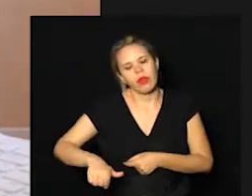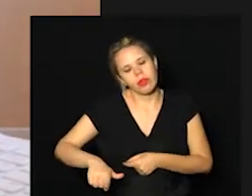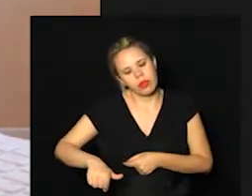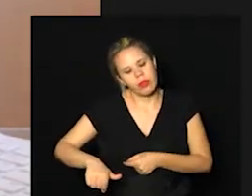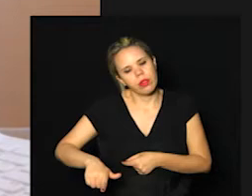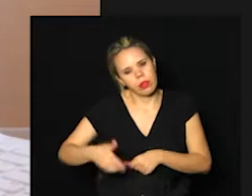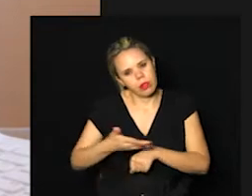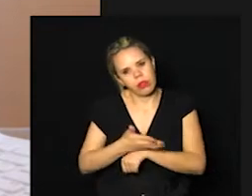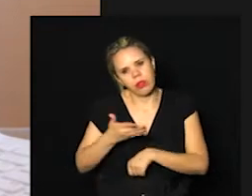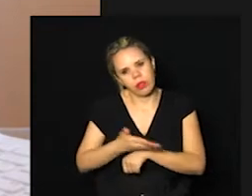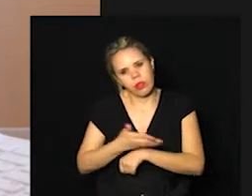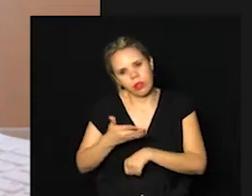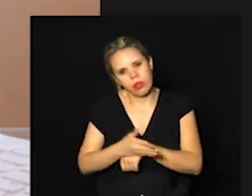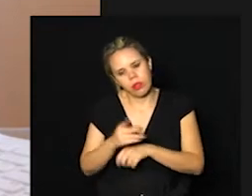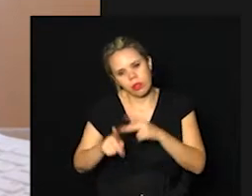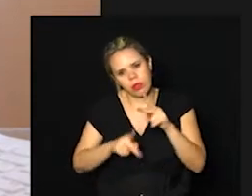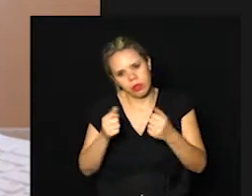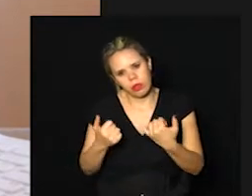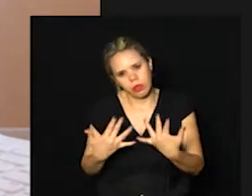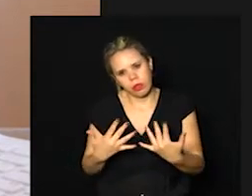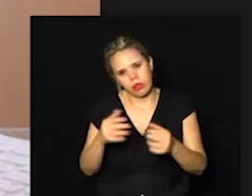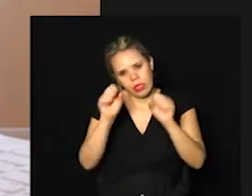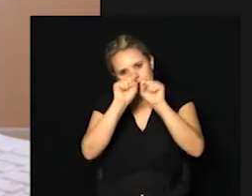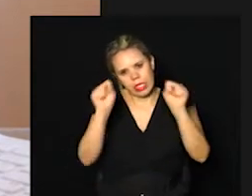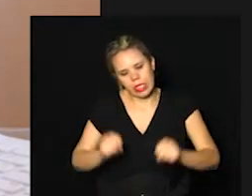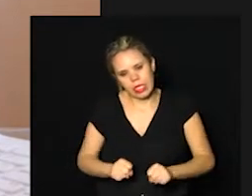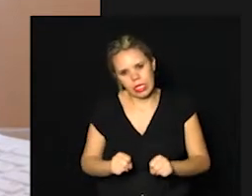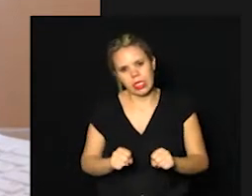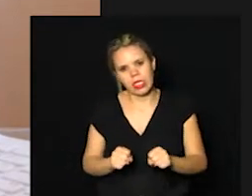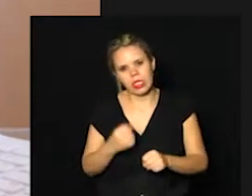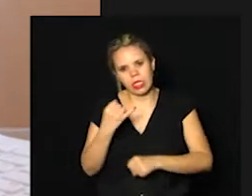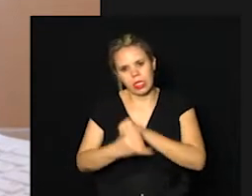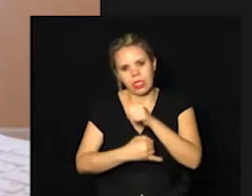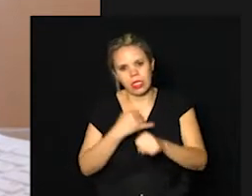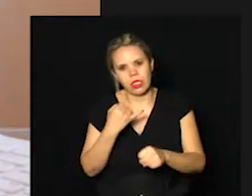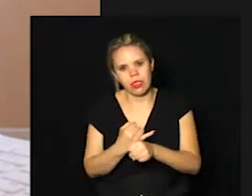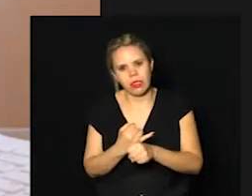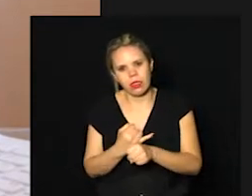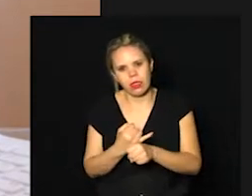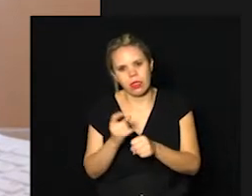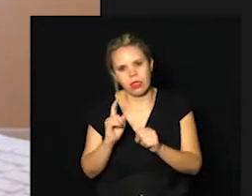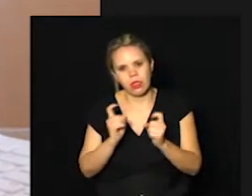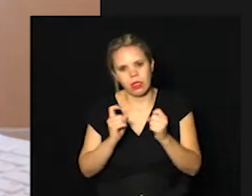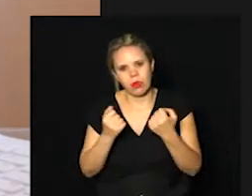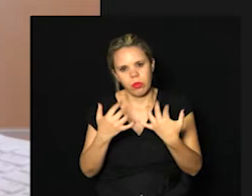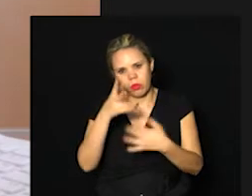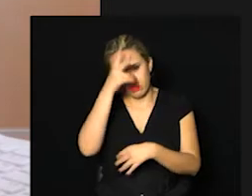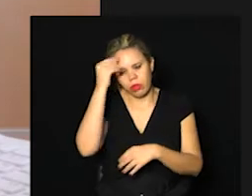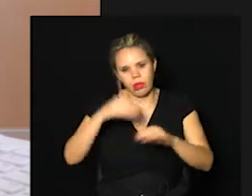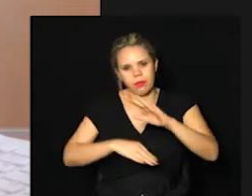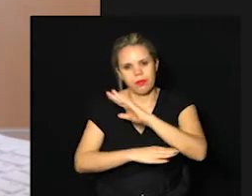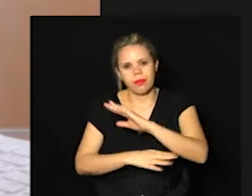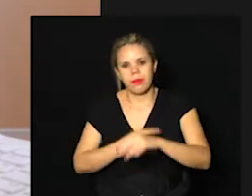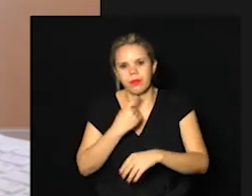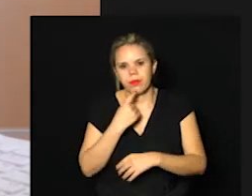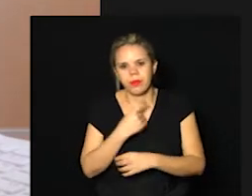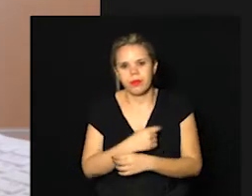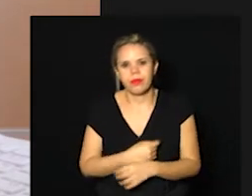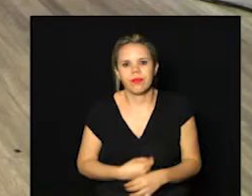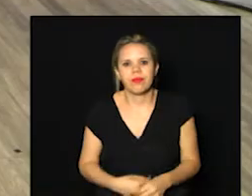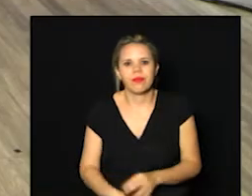a participação popular pelo sistema de deliberação remoto, com audiência pública na Câmara de Campinas, né,